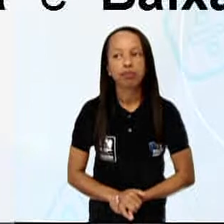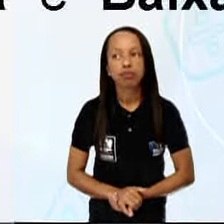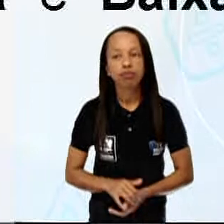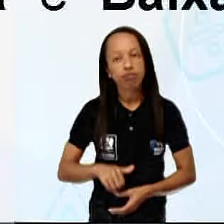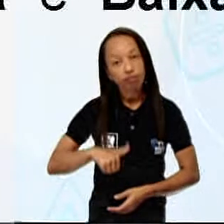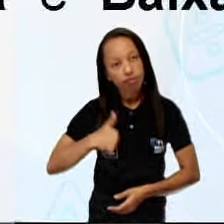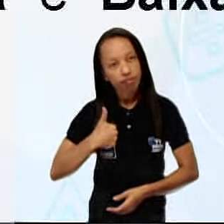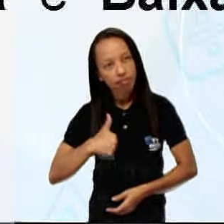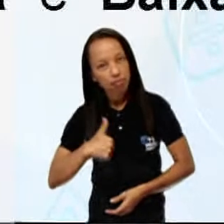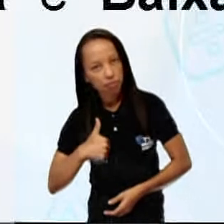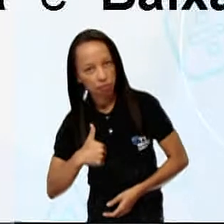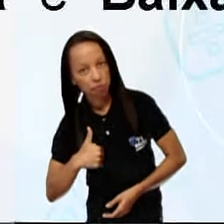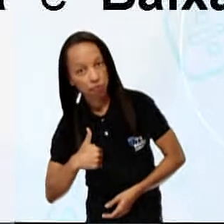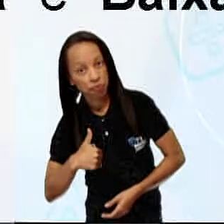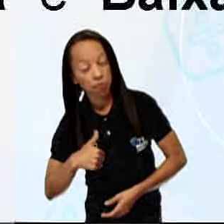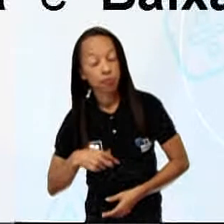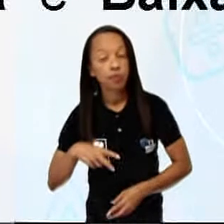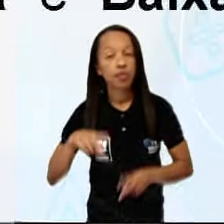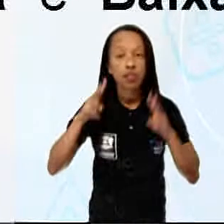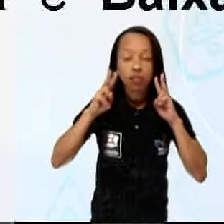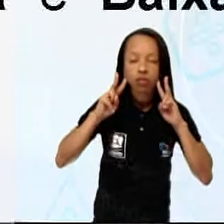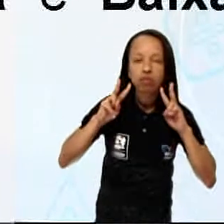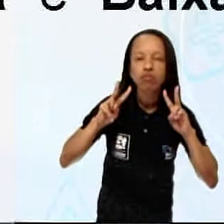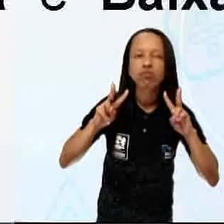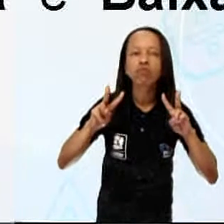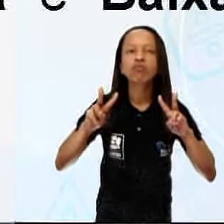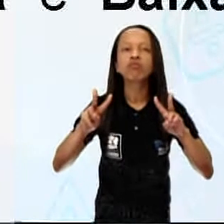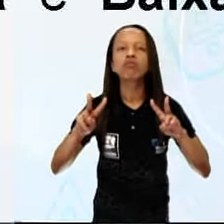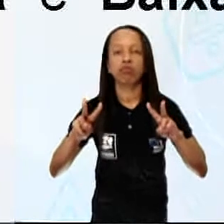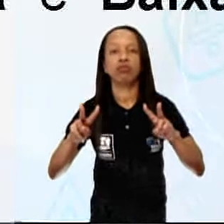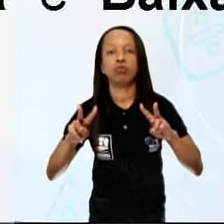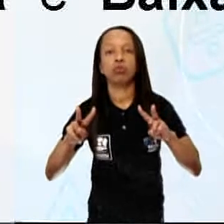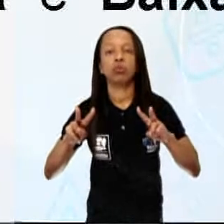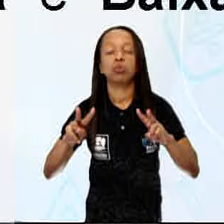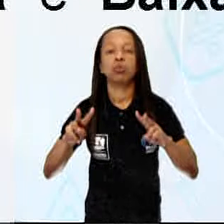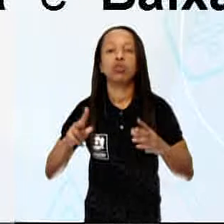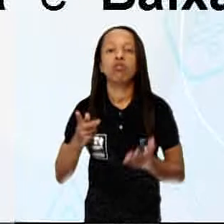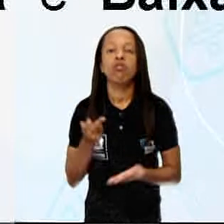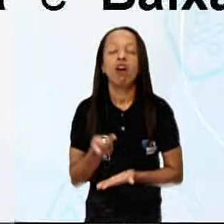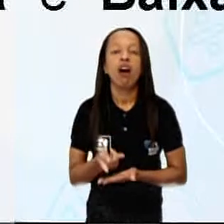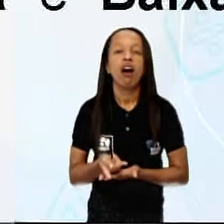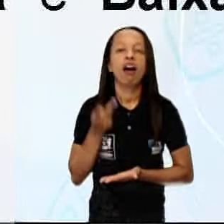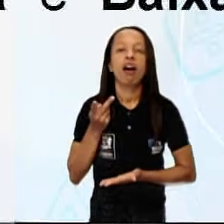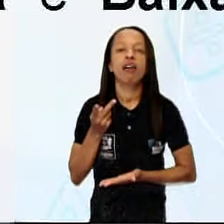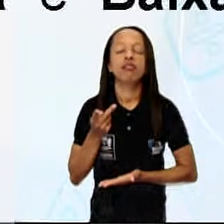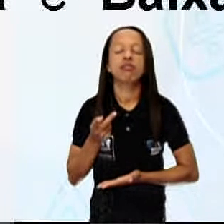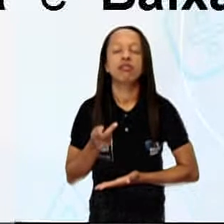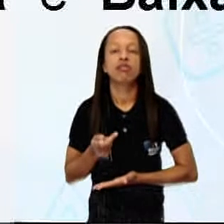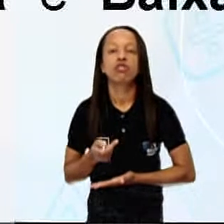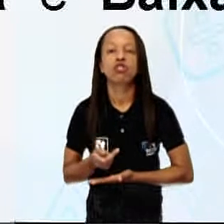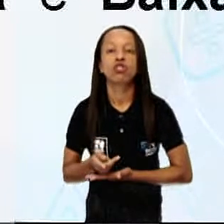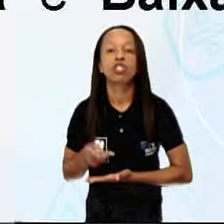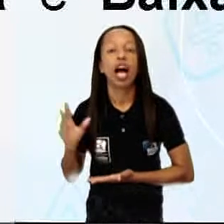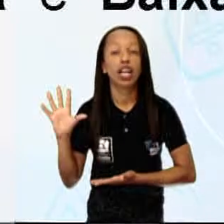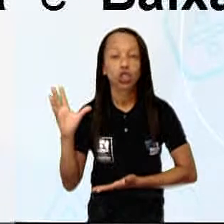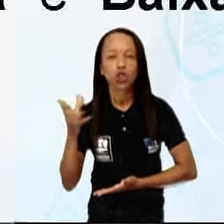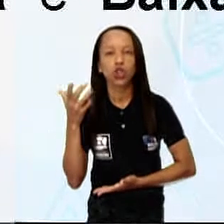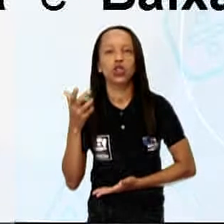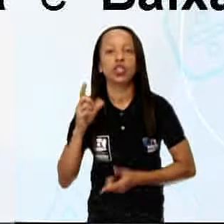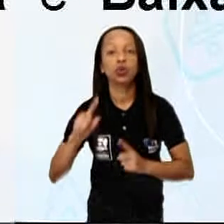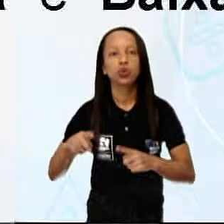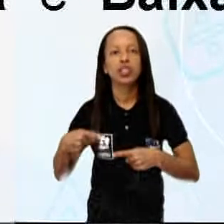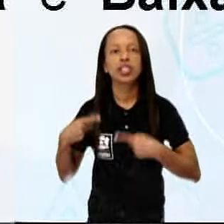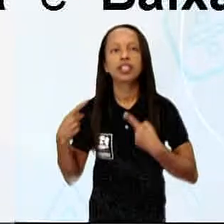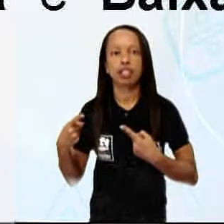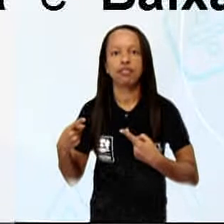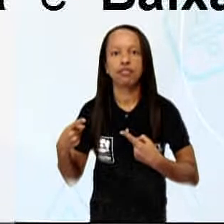Primeiramente, vamos ver a solução do desafio que eu deixei aqui para vocês na nossa última aula. Eu fiz uma pergunta.